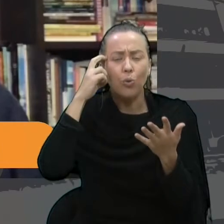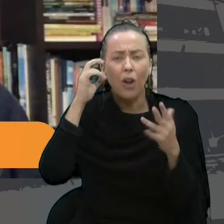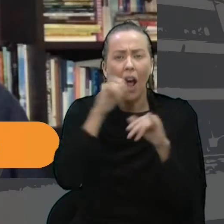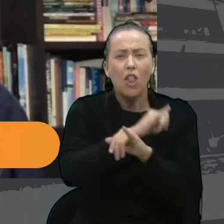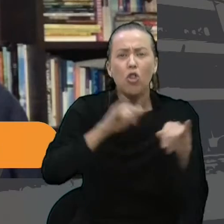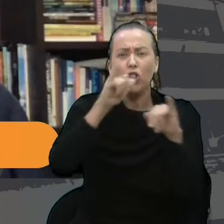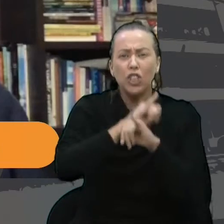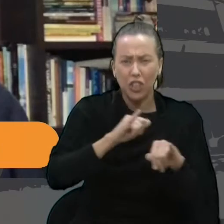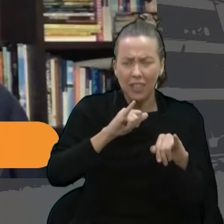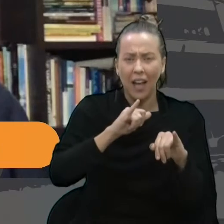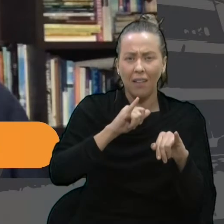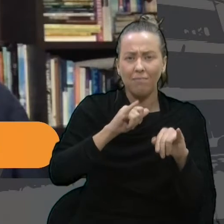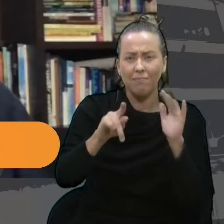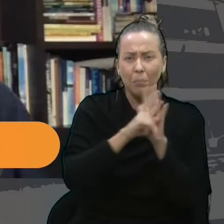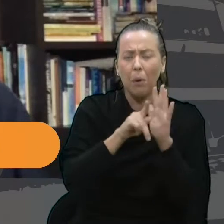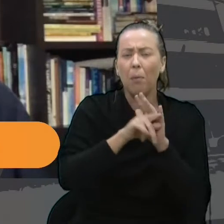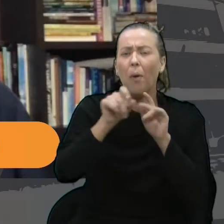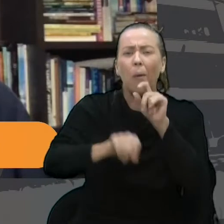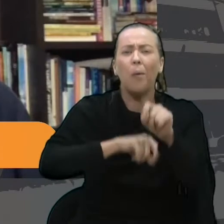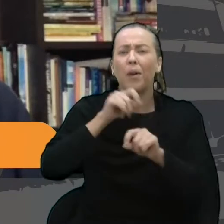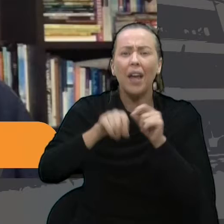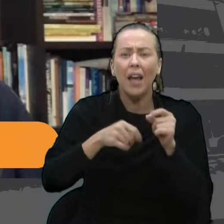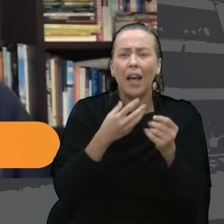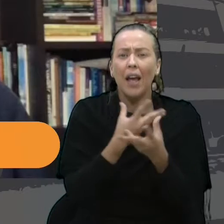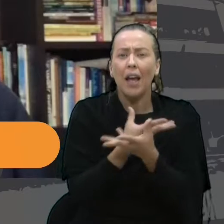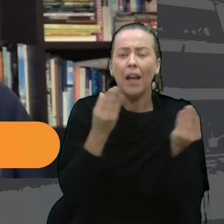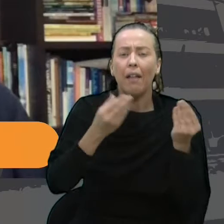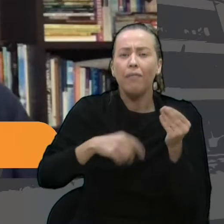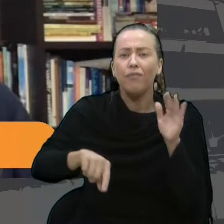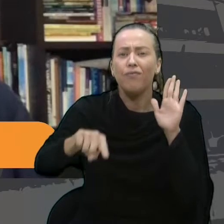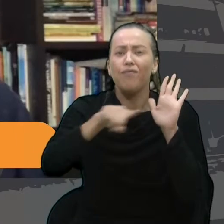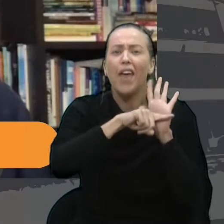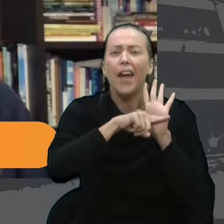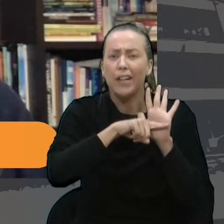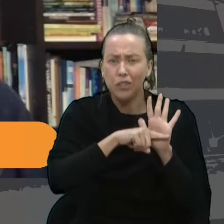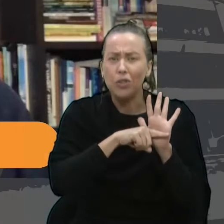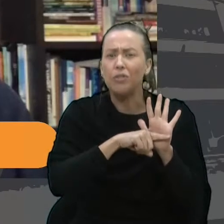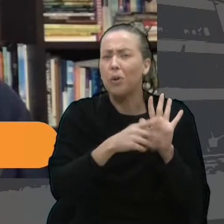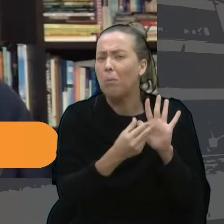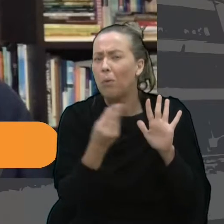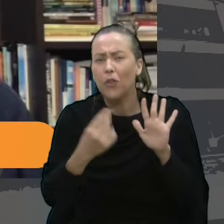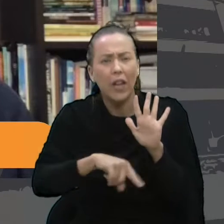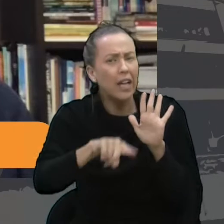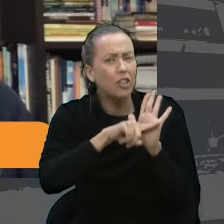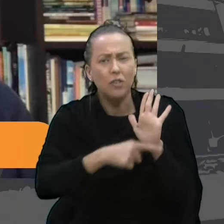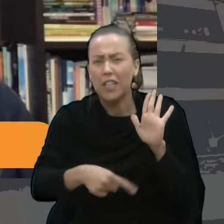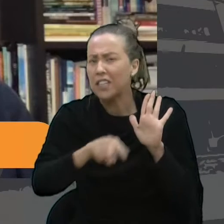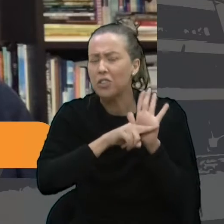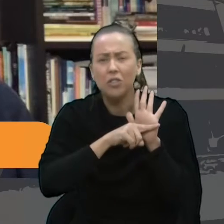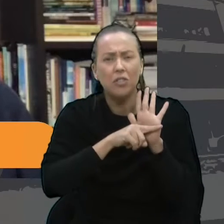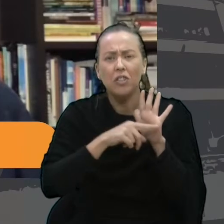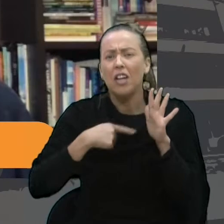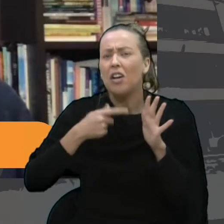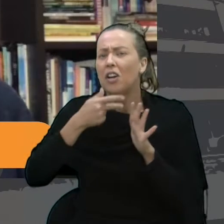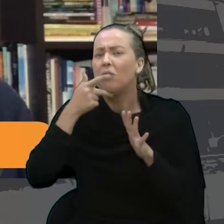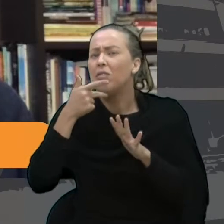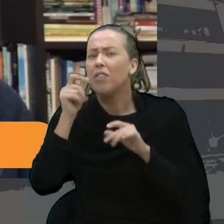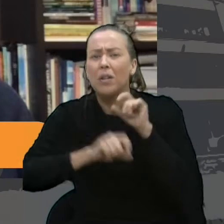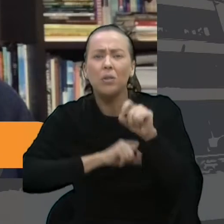esteja impregnado de pessimismo, eu chamaria até de